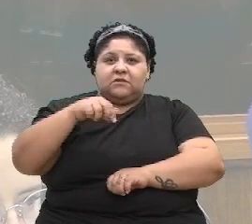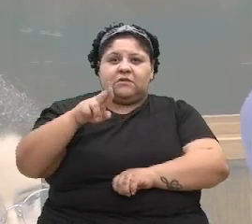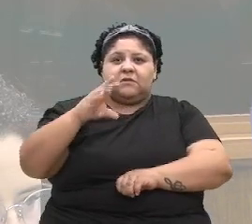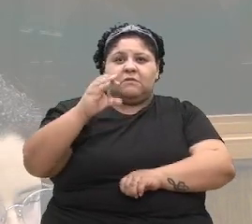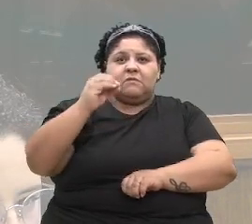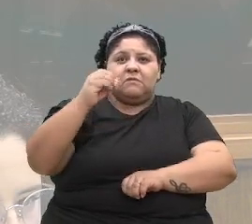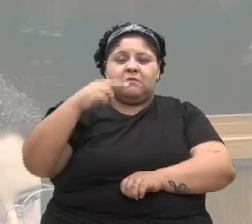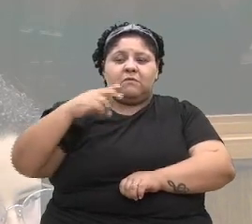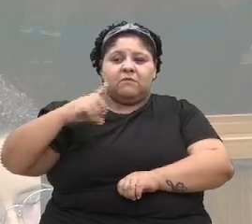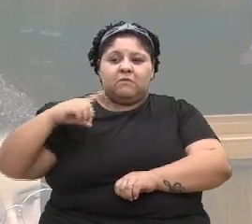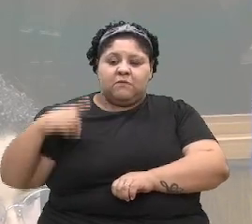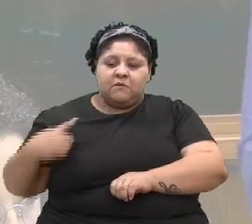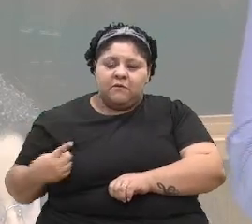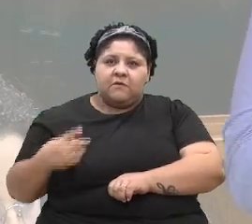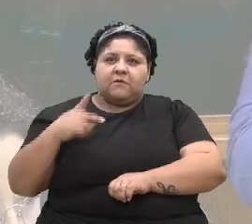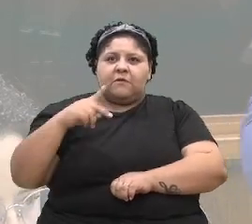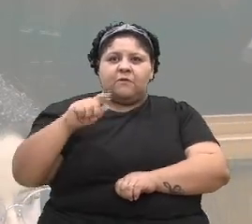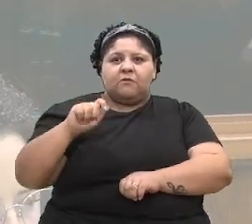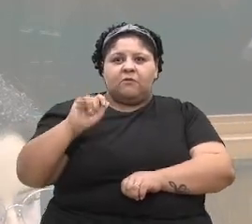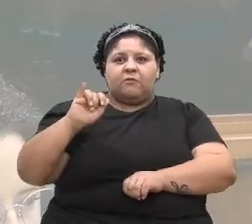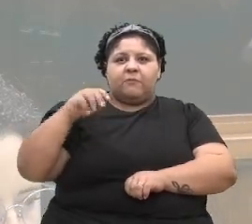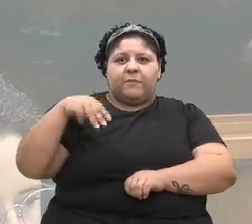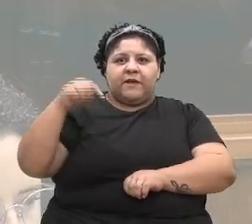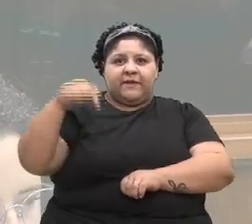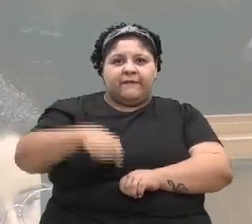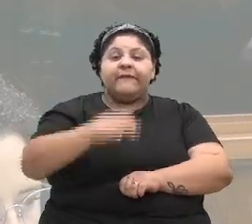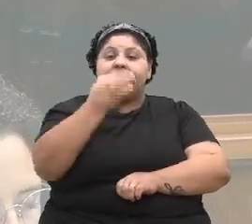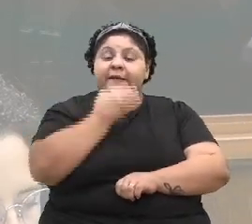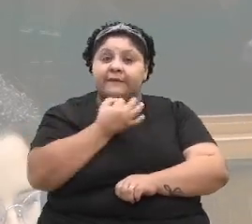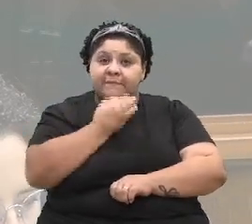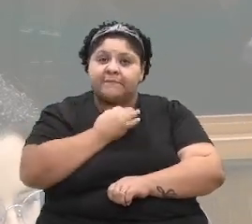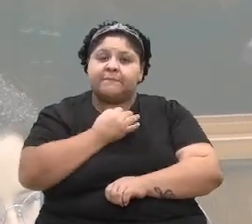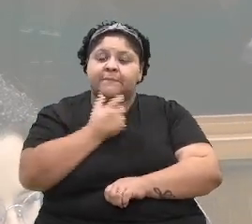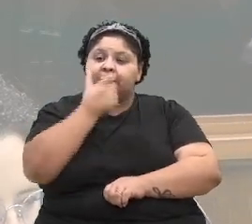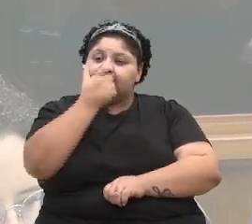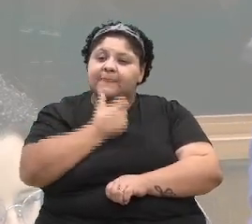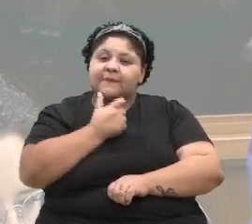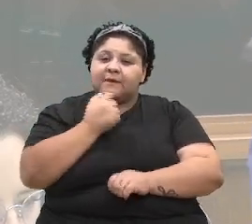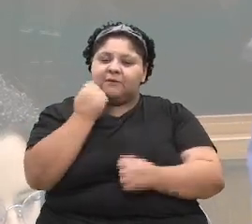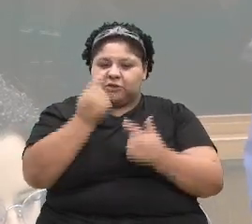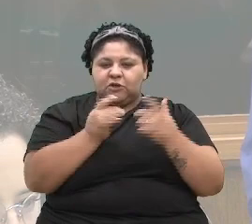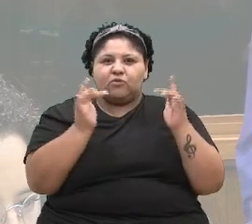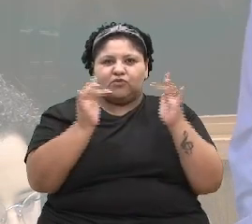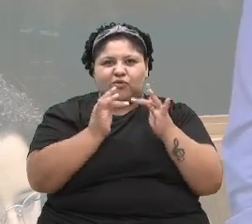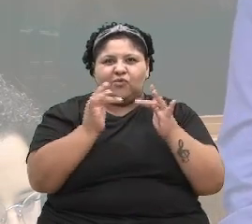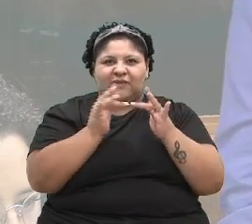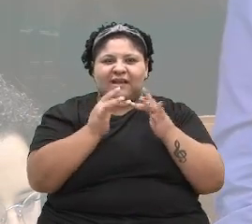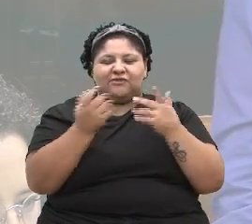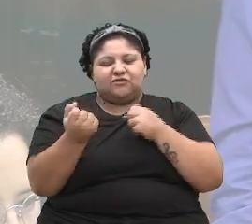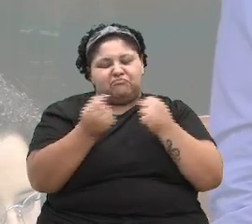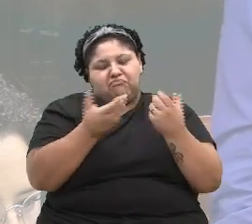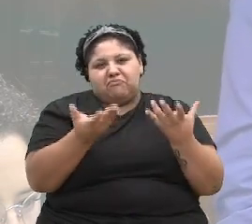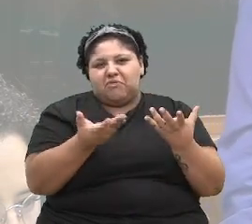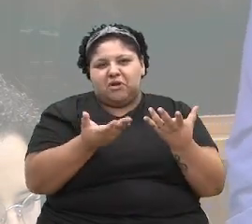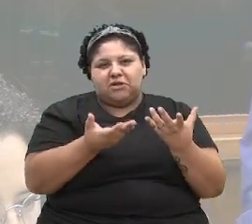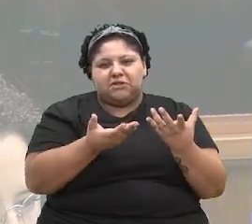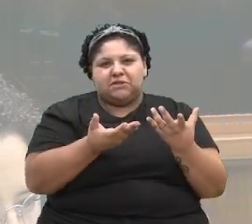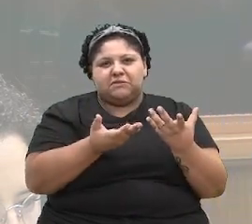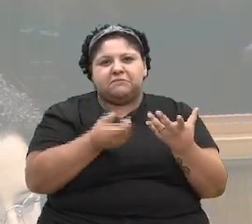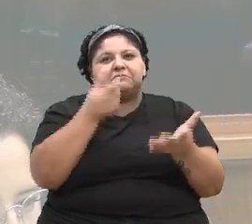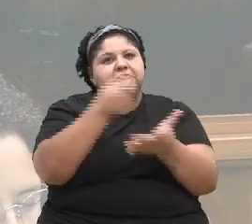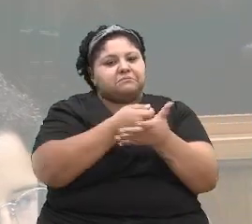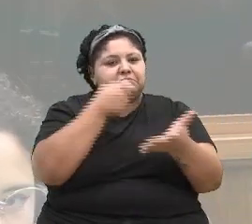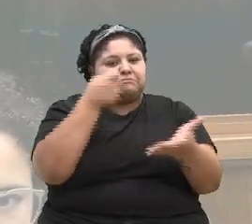Denise, o senador Paim, que é de Caxias. Então, eu acho que com alguns contatos a gente pode cobrar dos